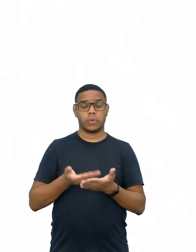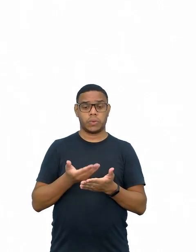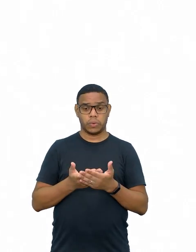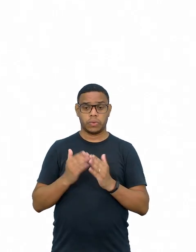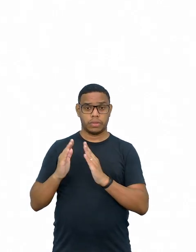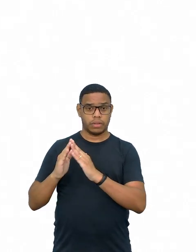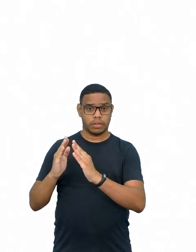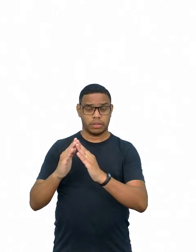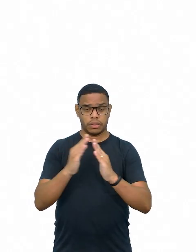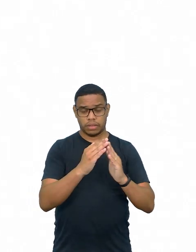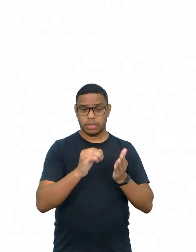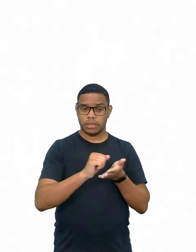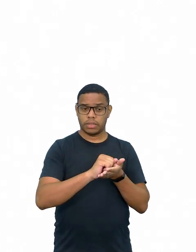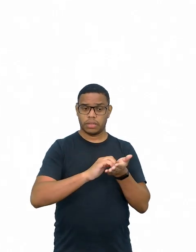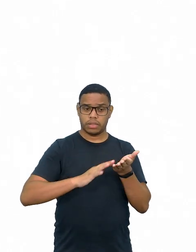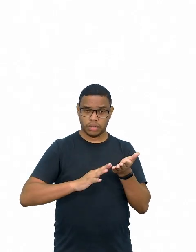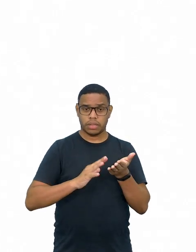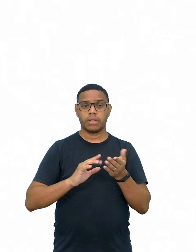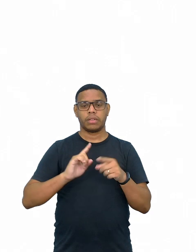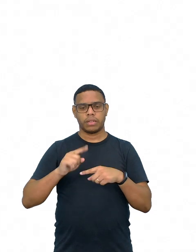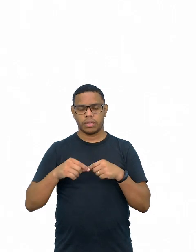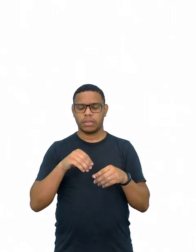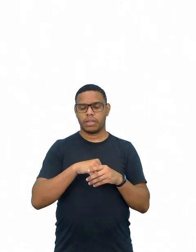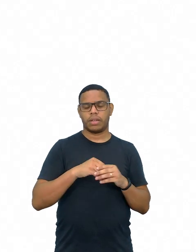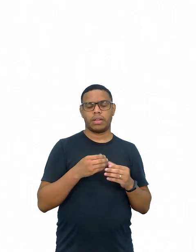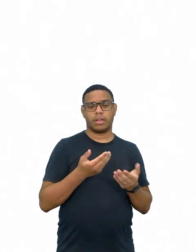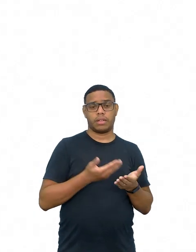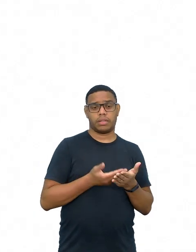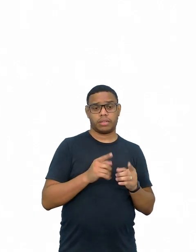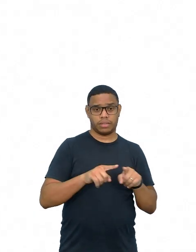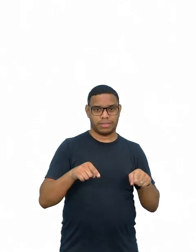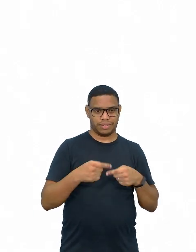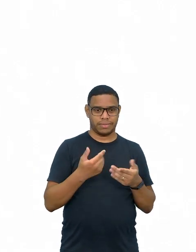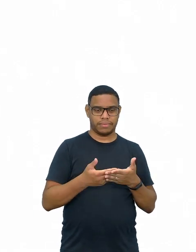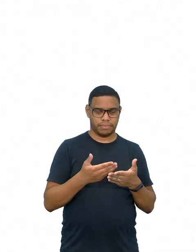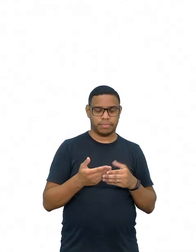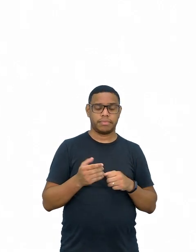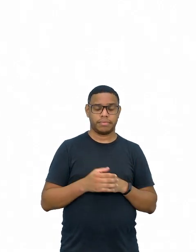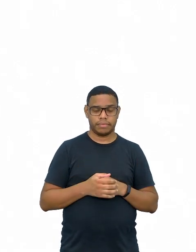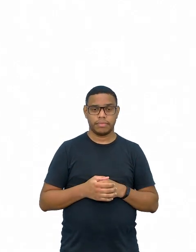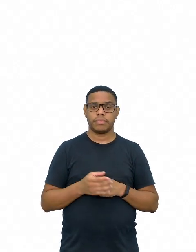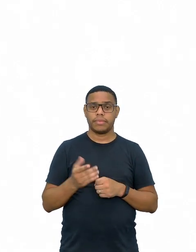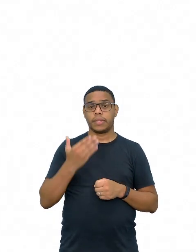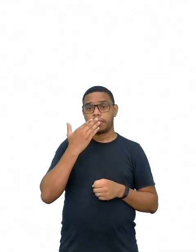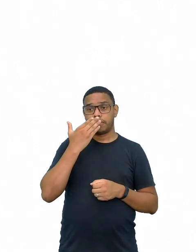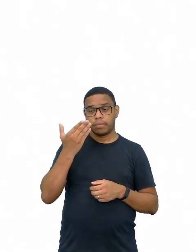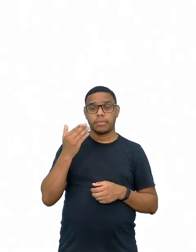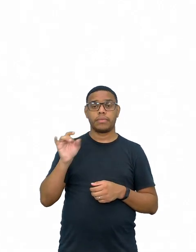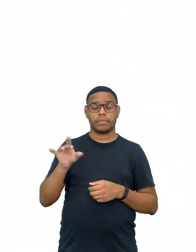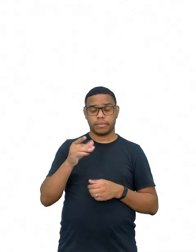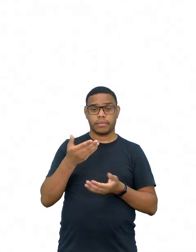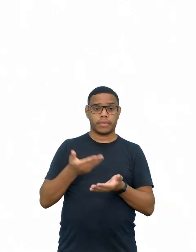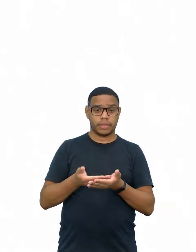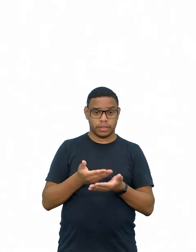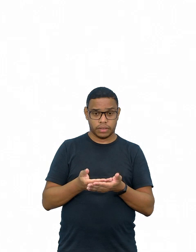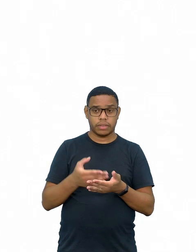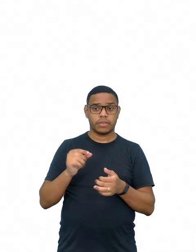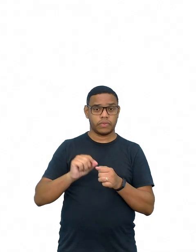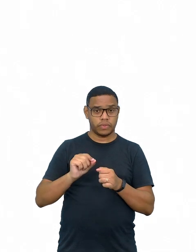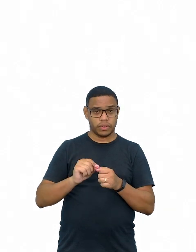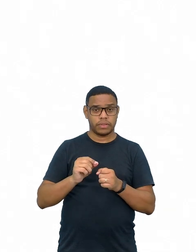casa e atividade ele faz na aula. Então, lembra daquelas 8 aulas? Então, você pede para ele, cada uma daquelas aulas,